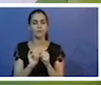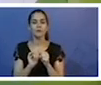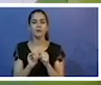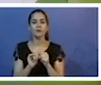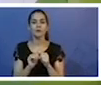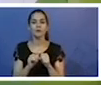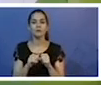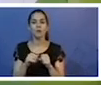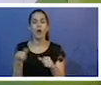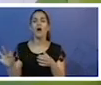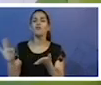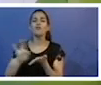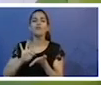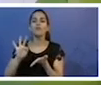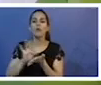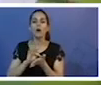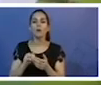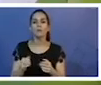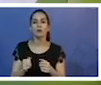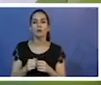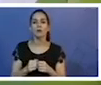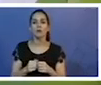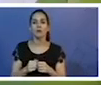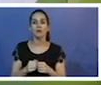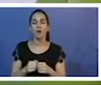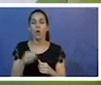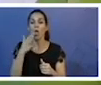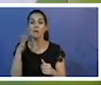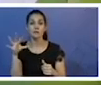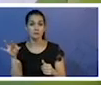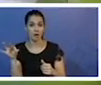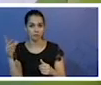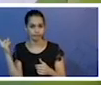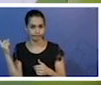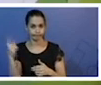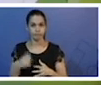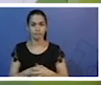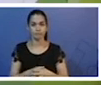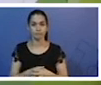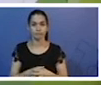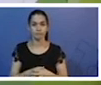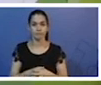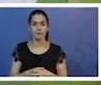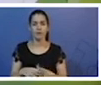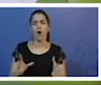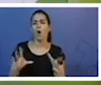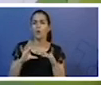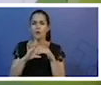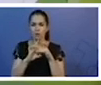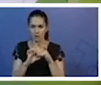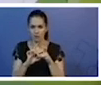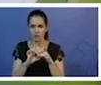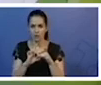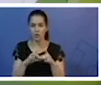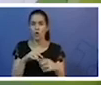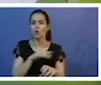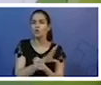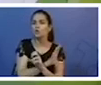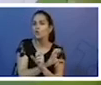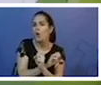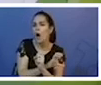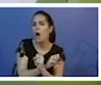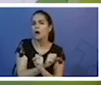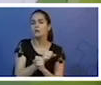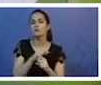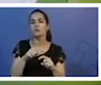ficaria KCl. O nome do sal é o cloreto de potássio. Então, a união do ácido clorídrico mais o hidróxido de